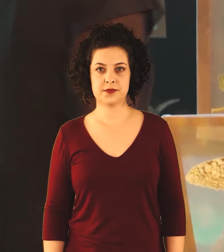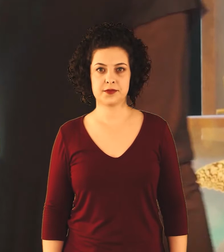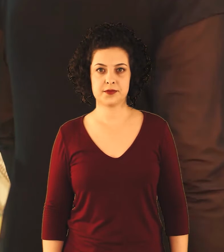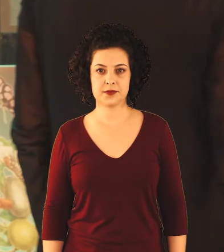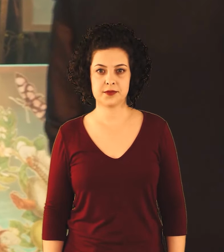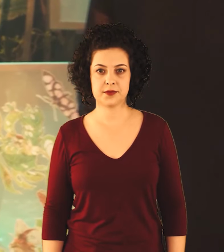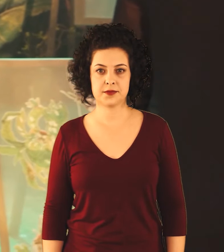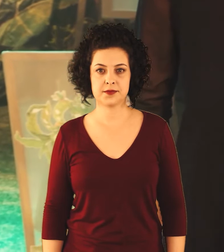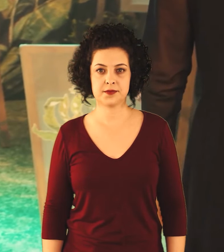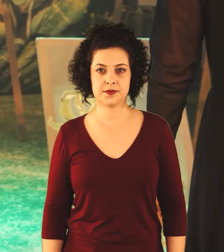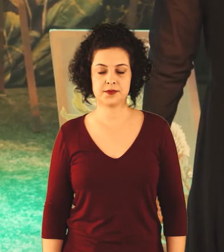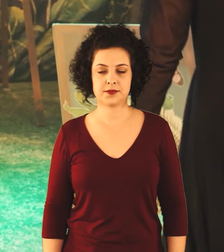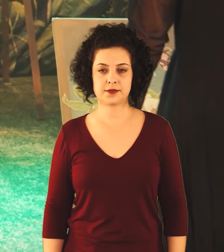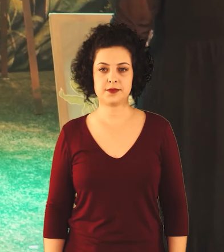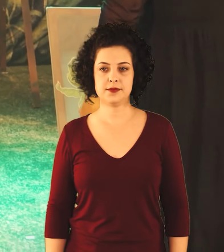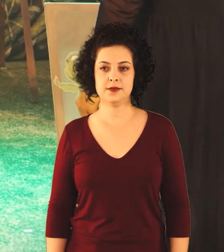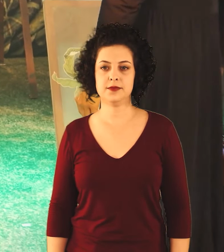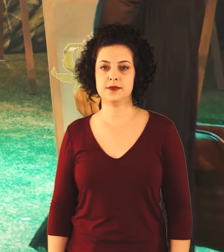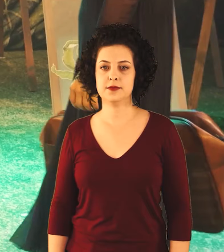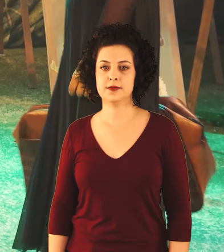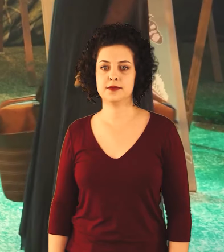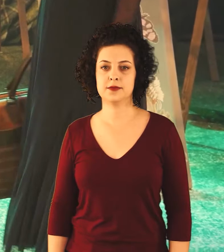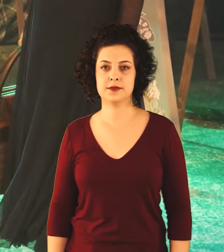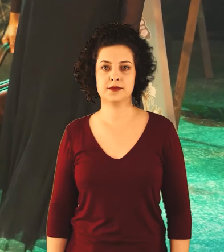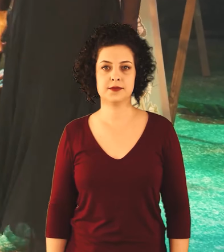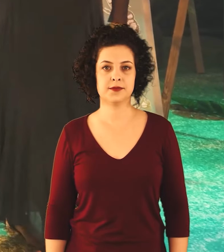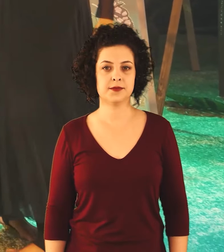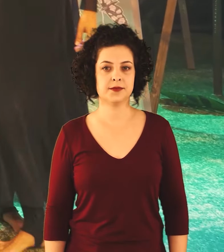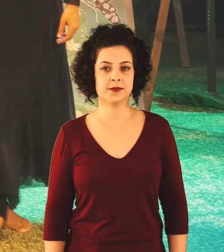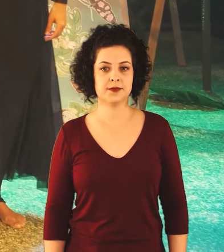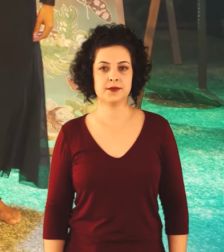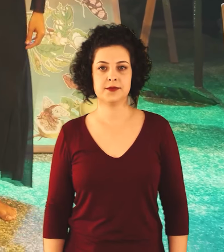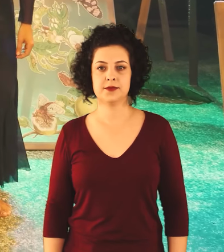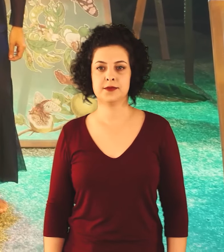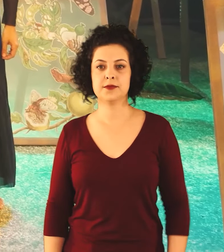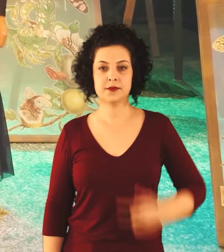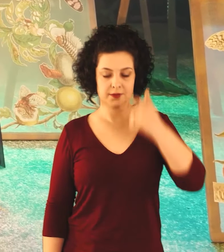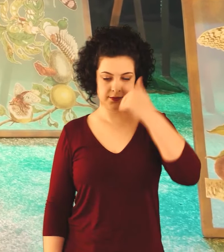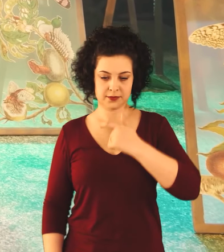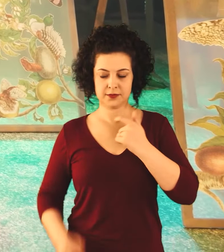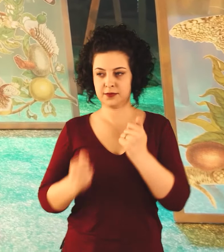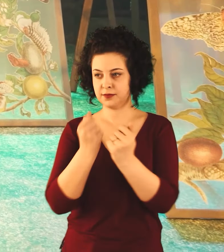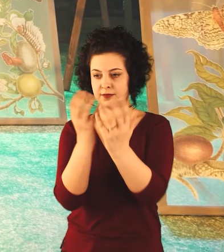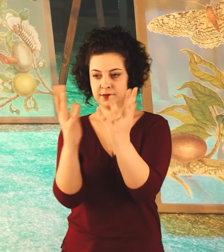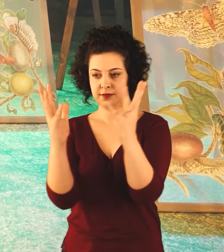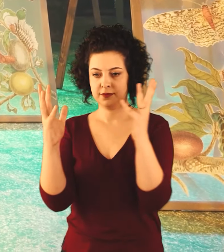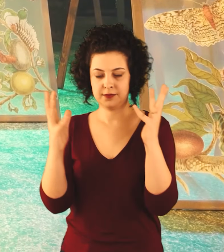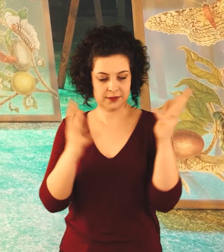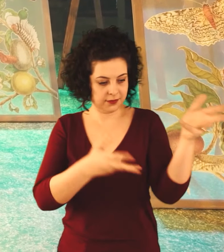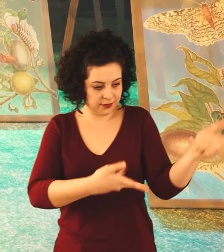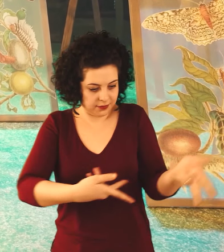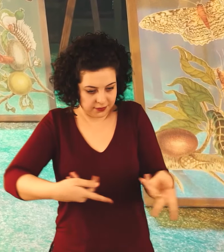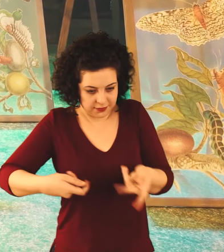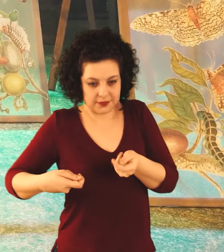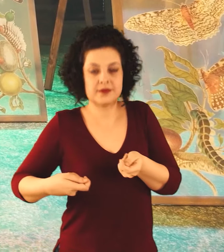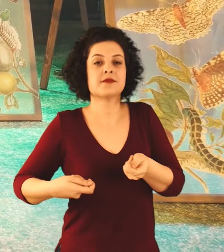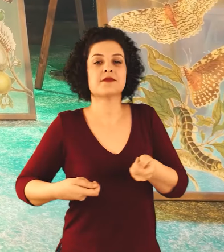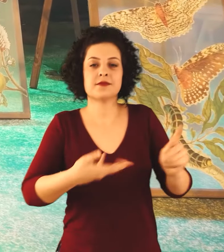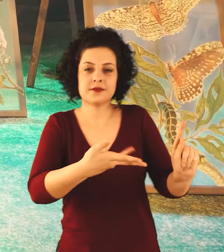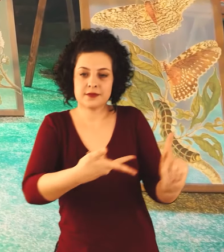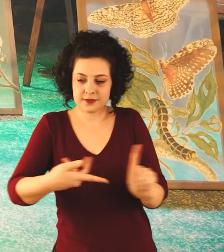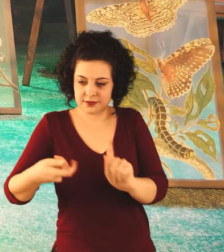dezenas de telas e do fundo da floresta infinita. Olham pra cima, em volta. Eu sou a floresta que a recebe. As